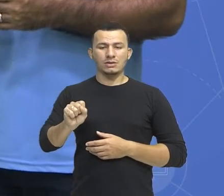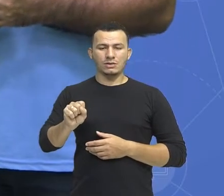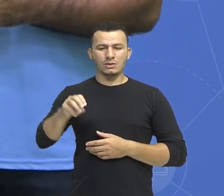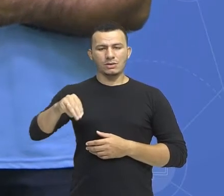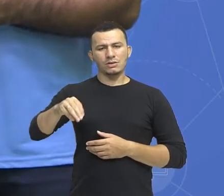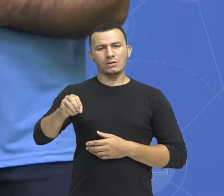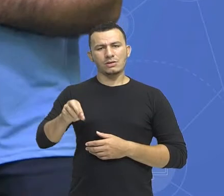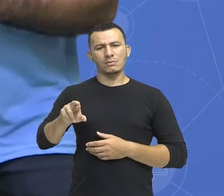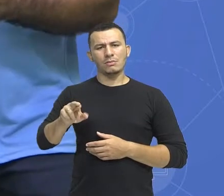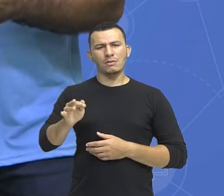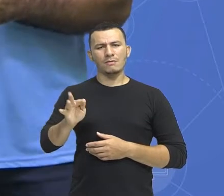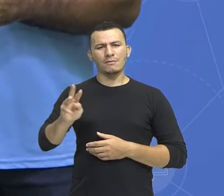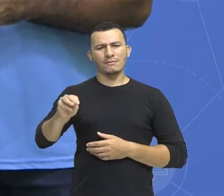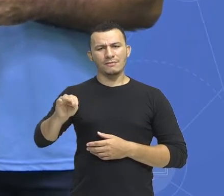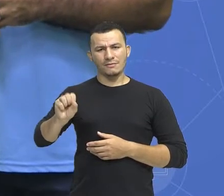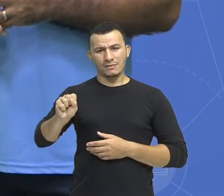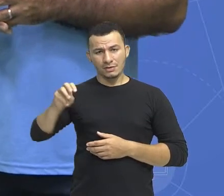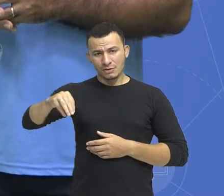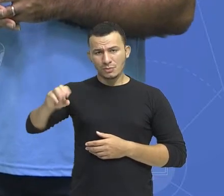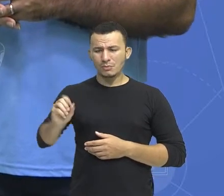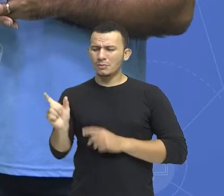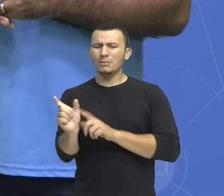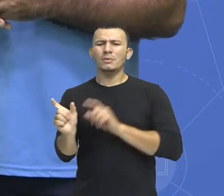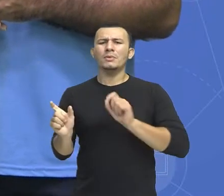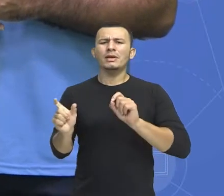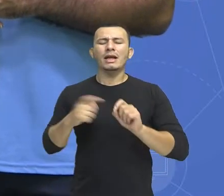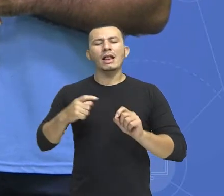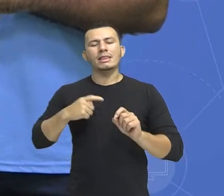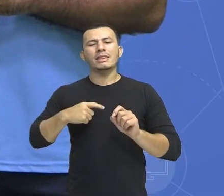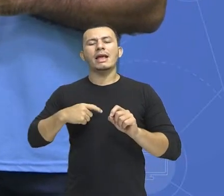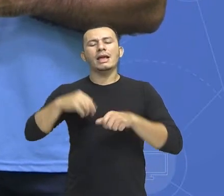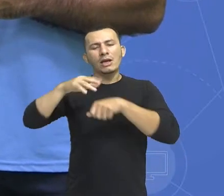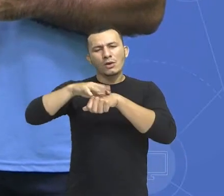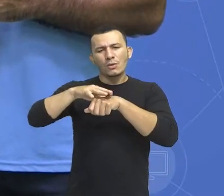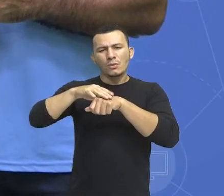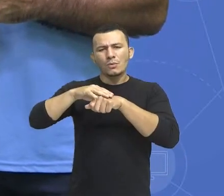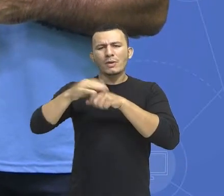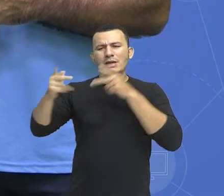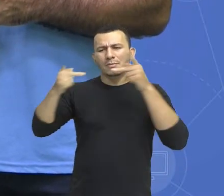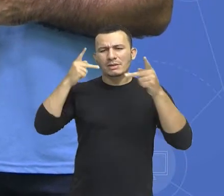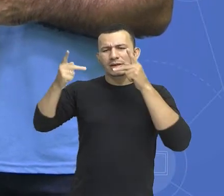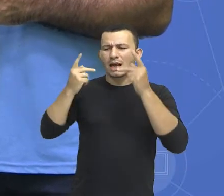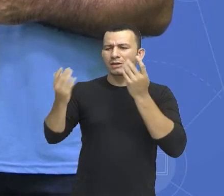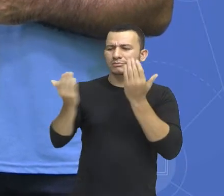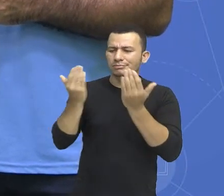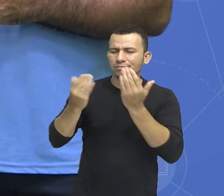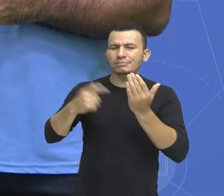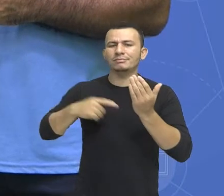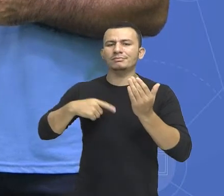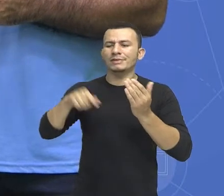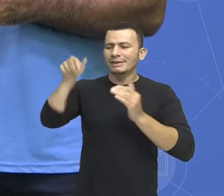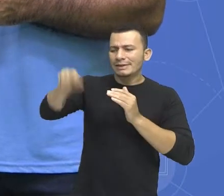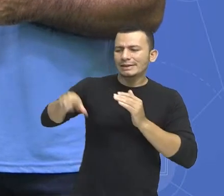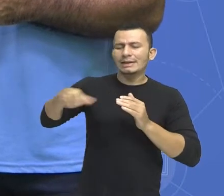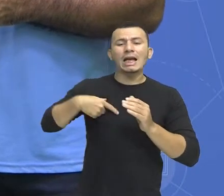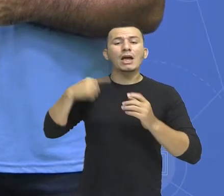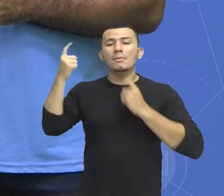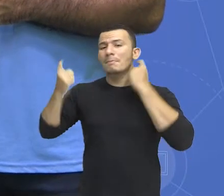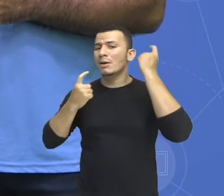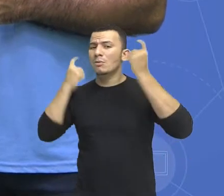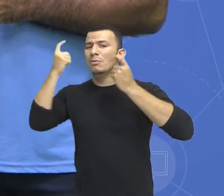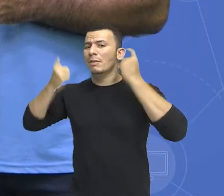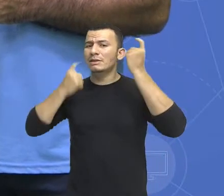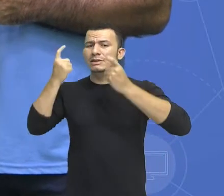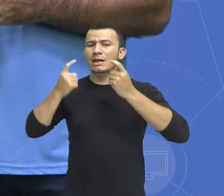dismórfico corporal é um diagnóstico psiquiátrico que caracteriza o indivíduo com uma intensa preocupação quanto